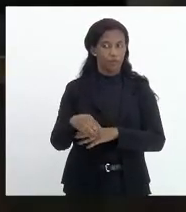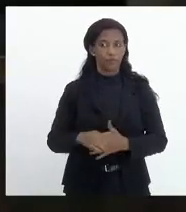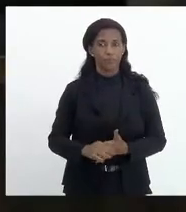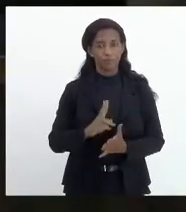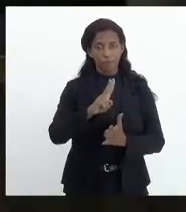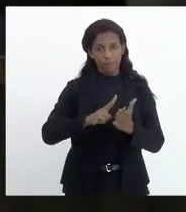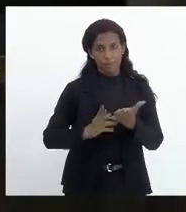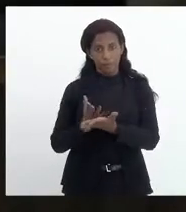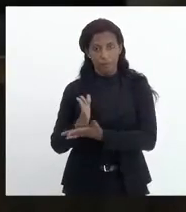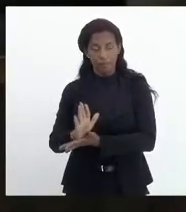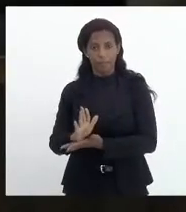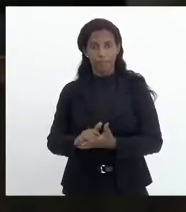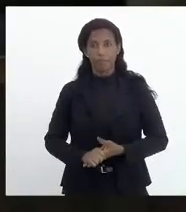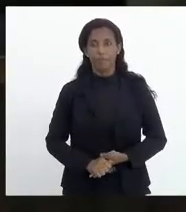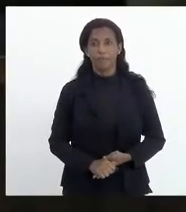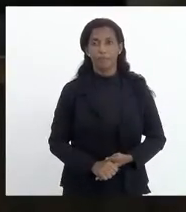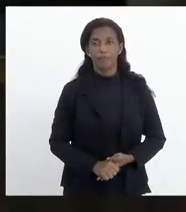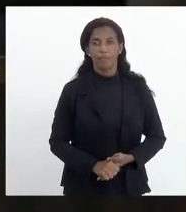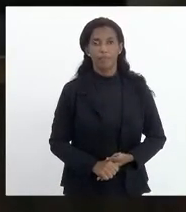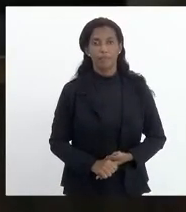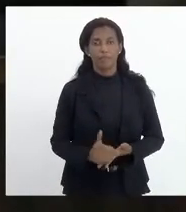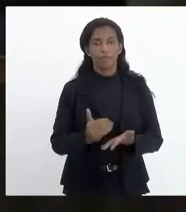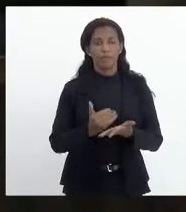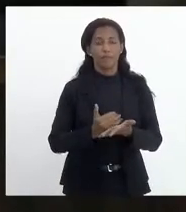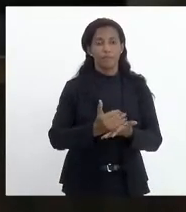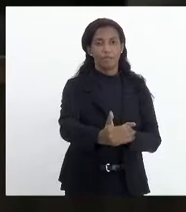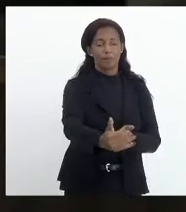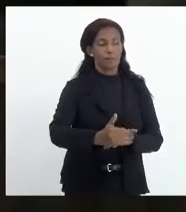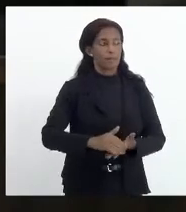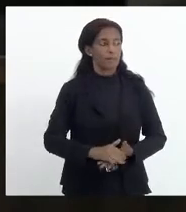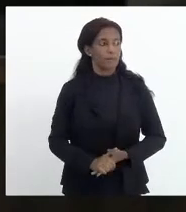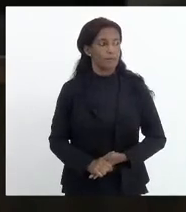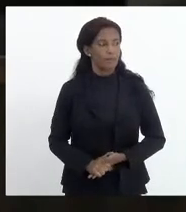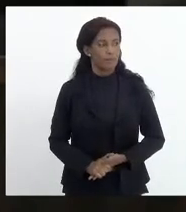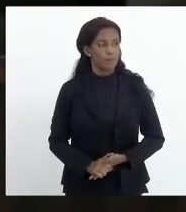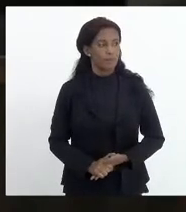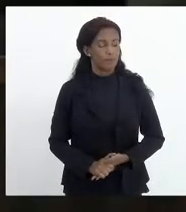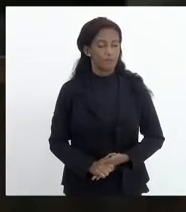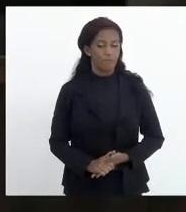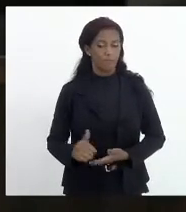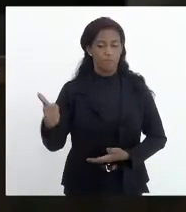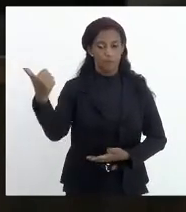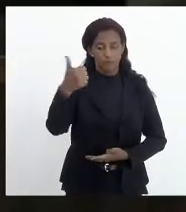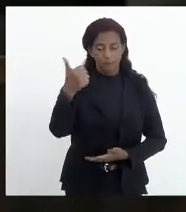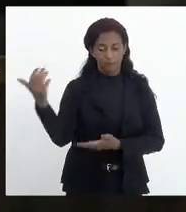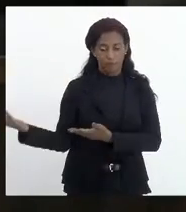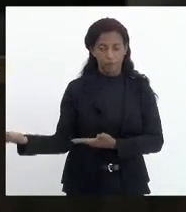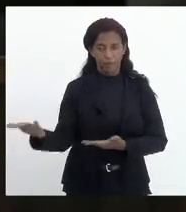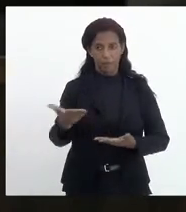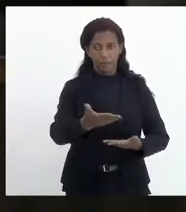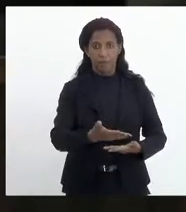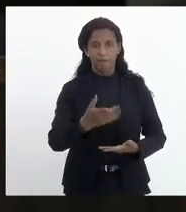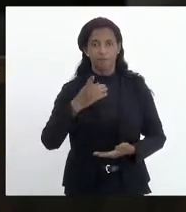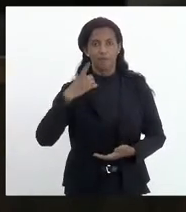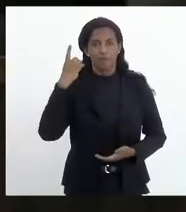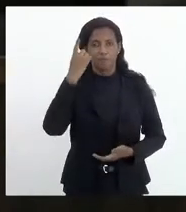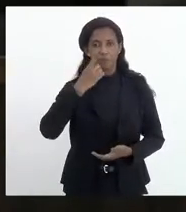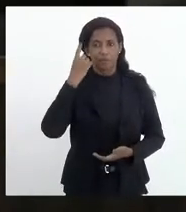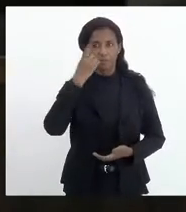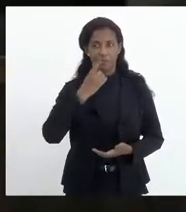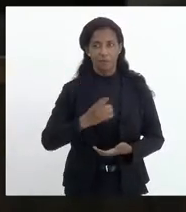lida e aprovada a ata passa que é o expediente Inicial primeiro orador inscrito é o Nobre